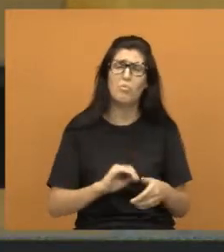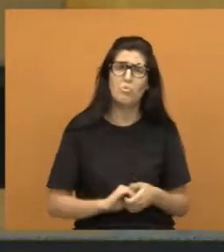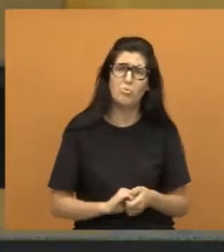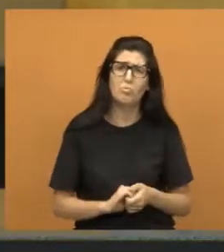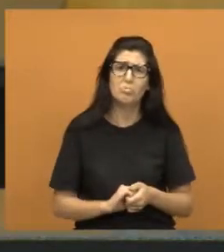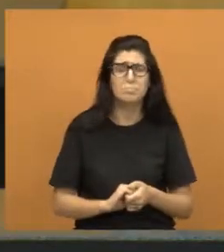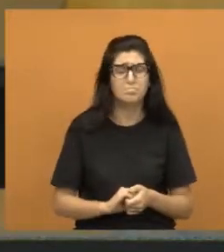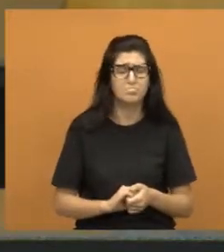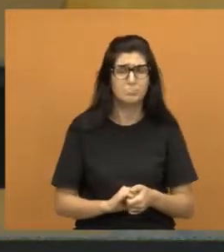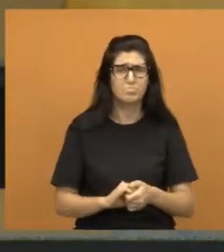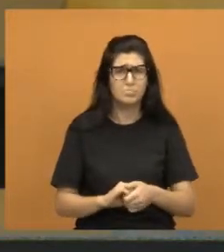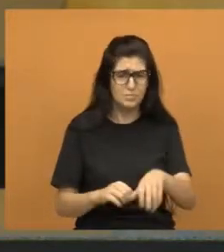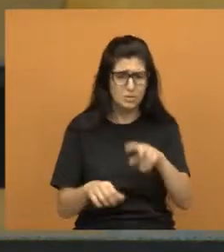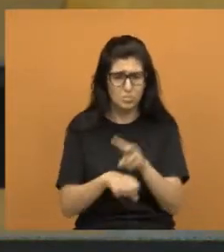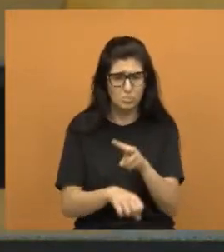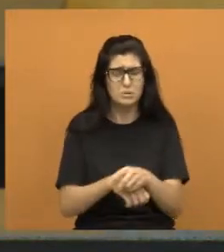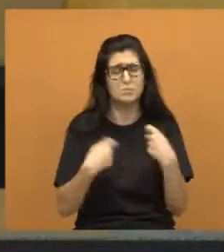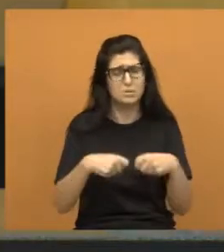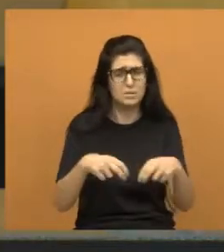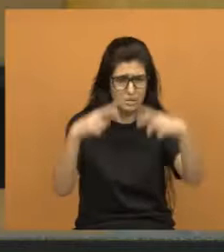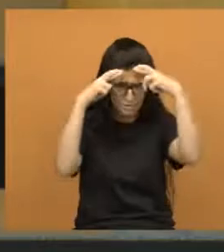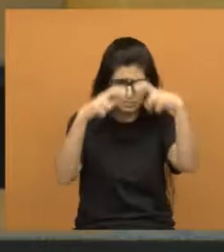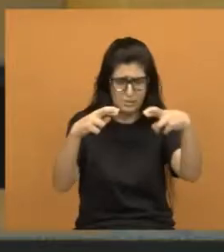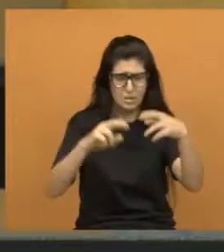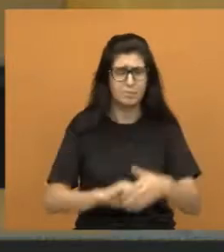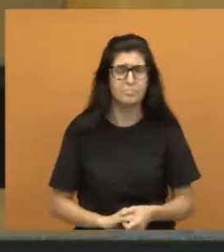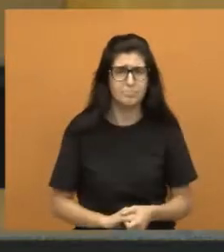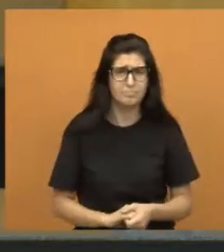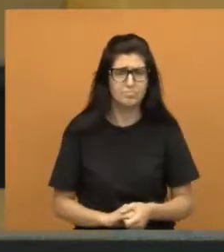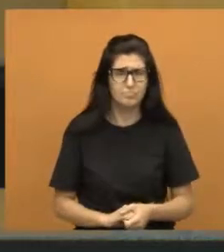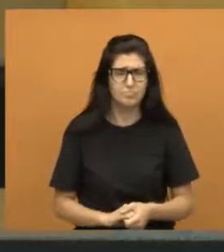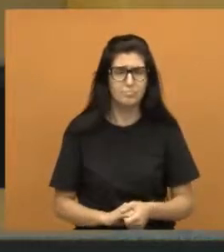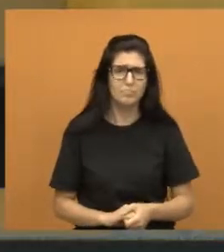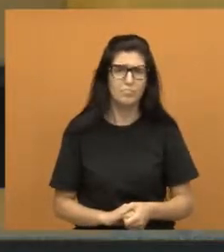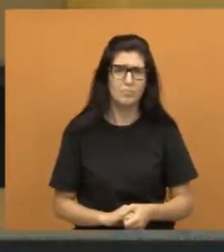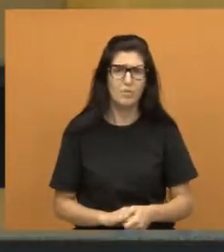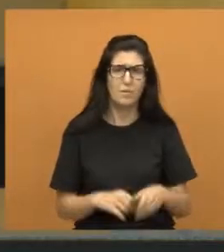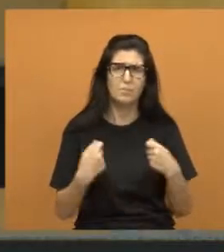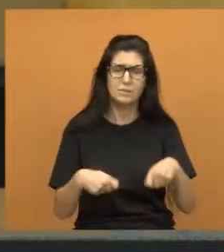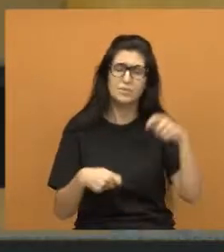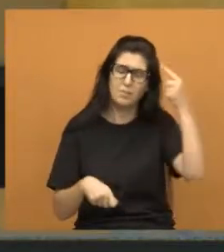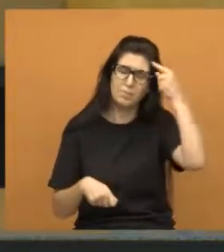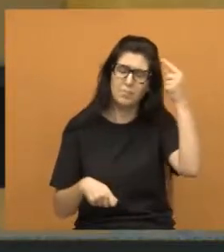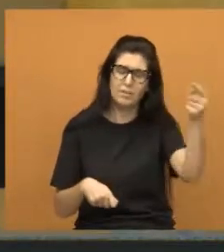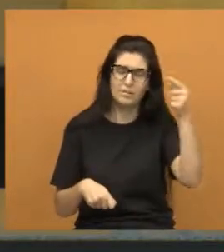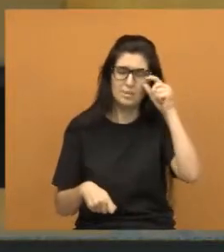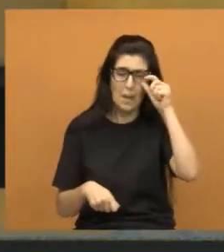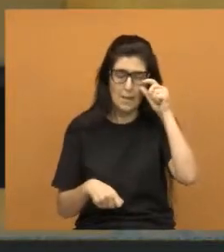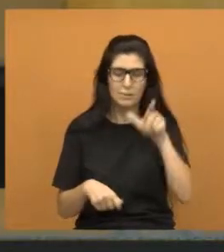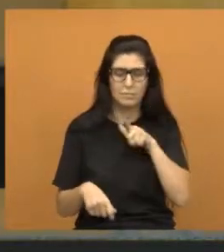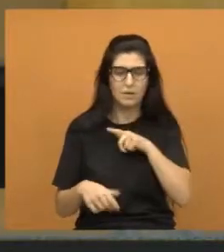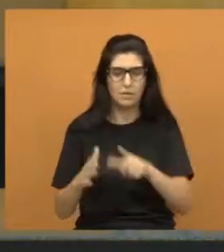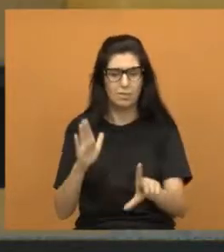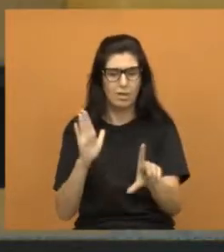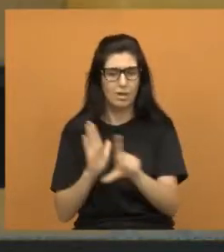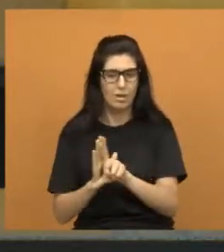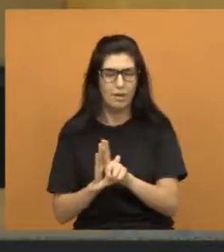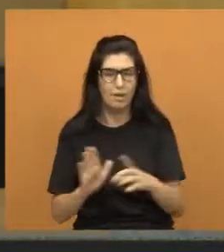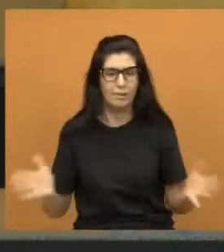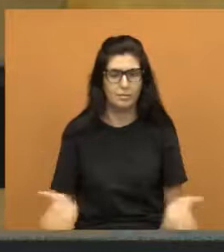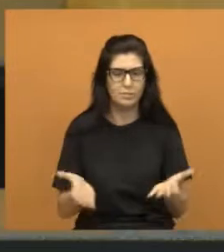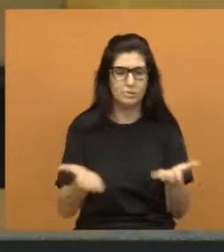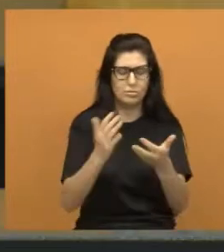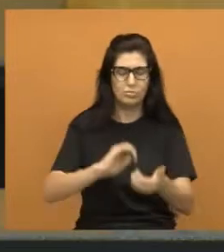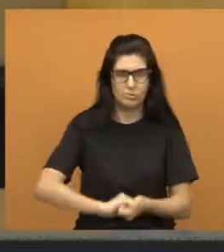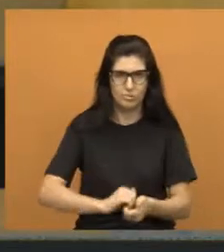Então, mas eu acredito que vai ser muito, vai ser bem pensado, porque tem o fundo, né, já tem a lei de incentivo também ao